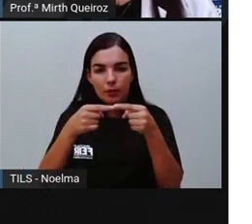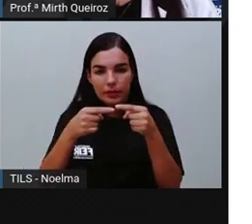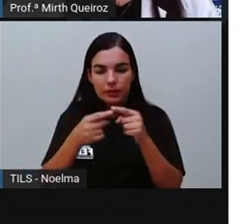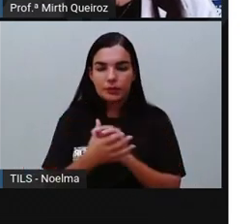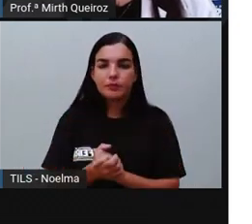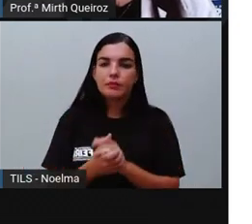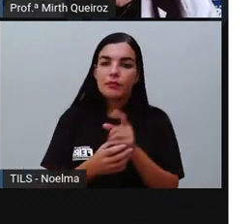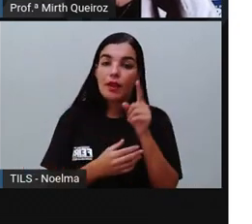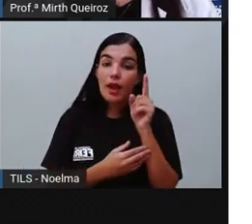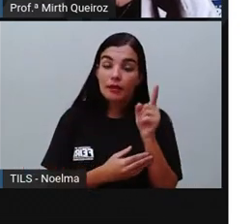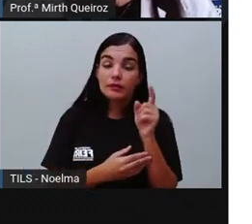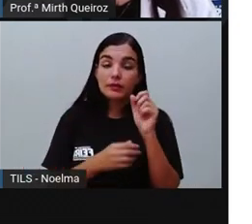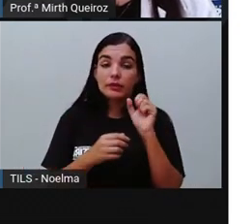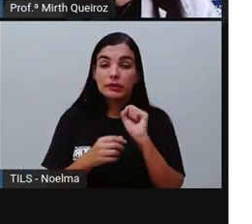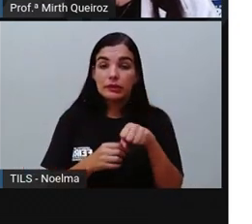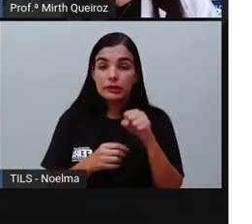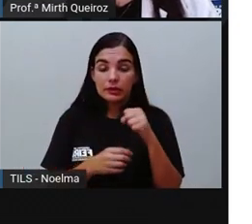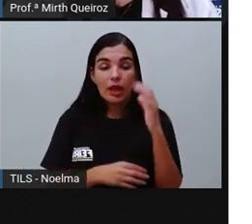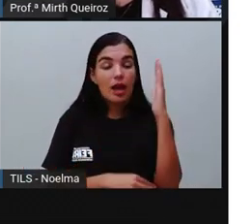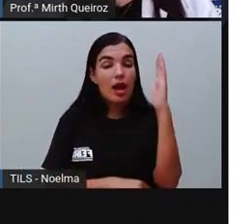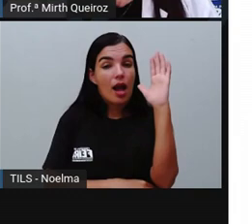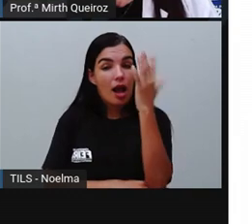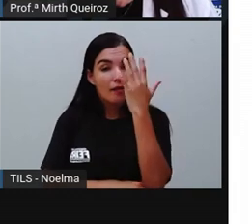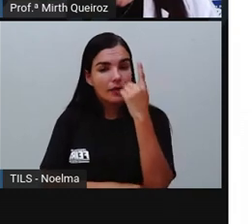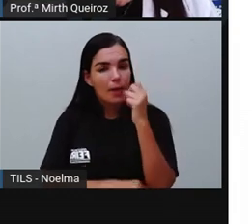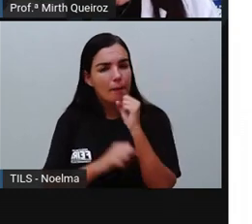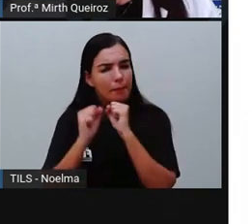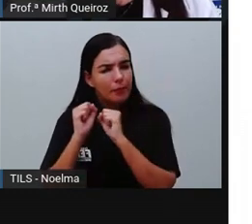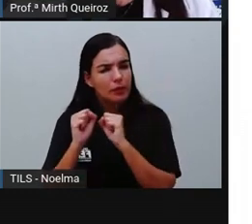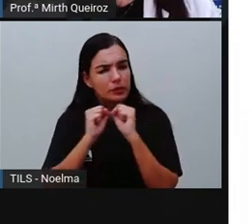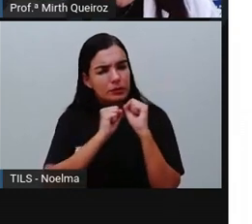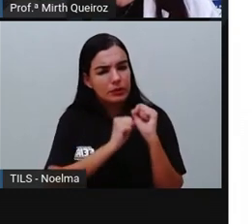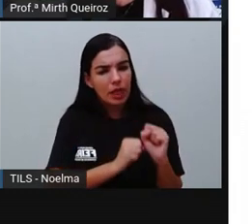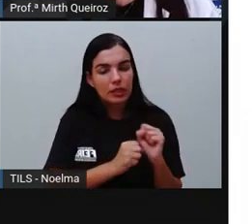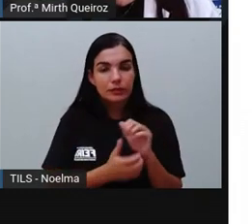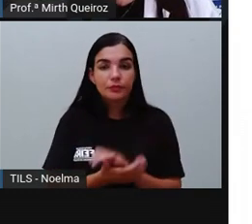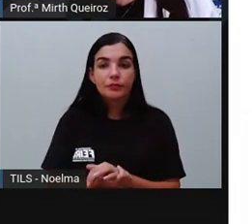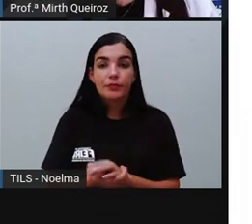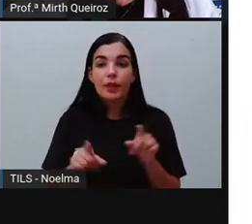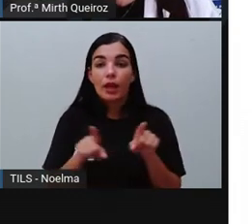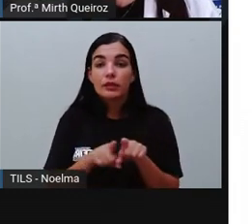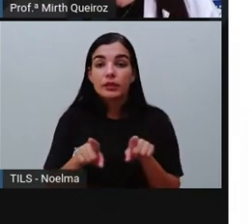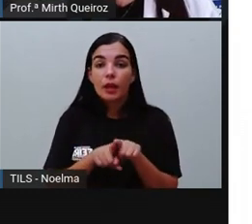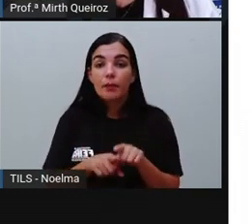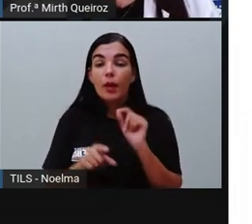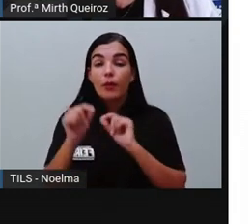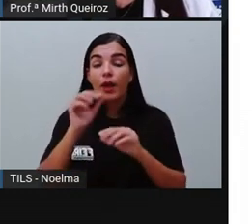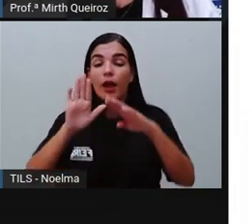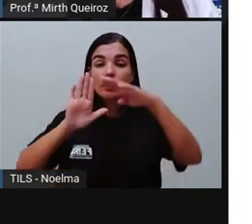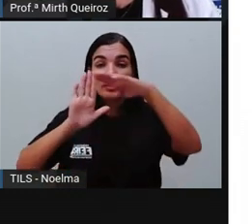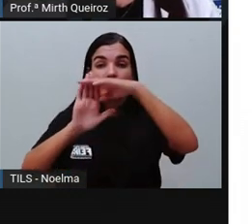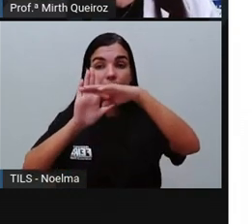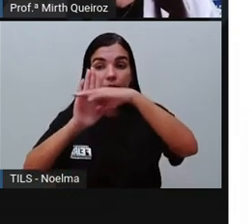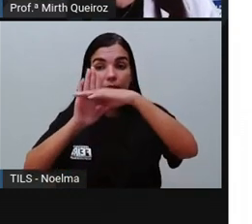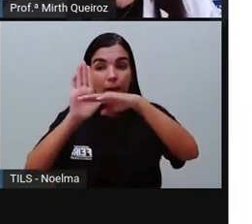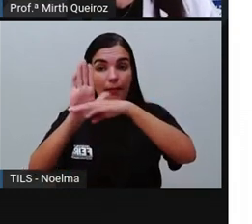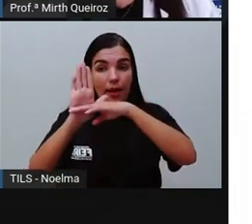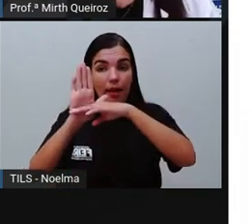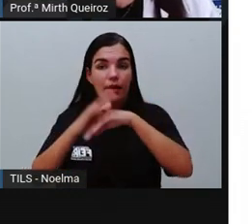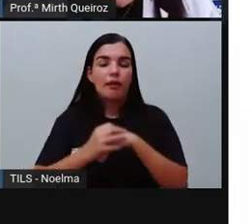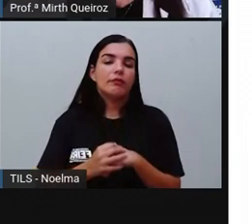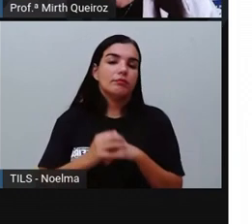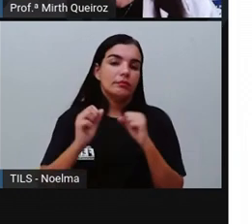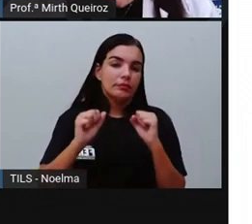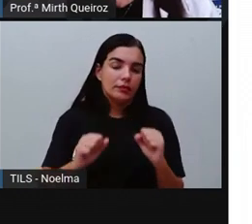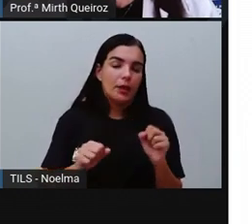seria uma árvore de possibilidades. Ou nós poderíamos também utilizar o quê? A tabela,